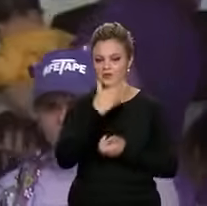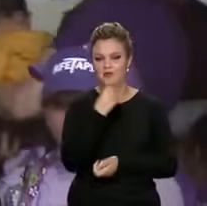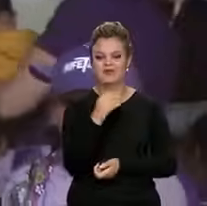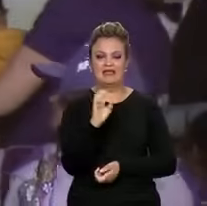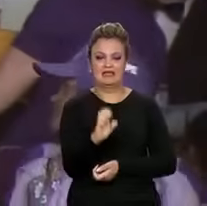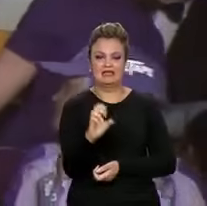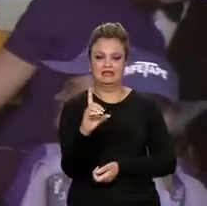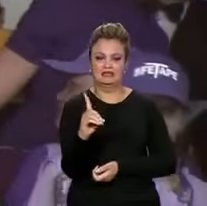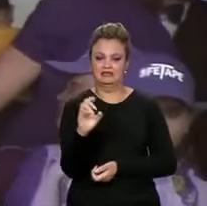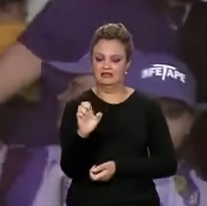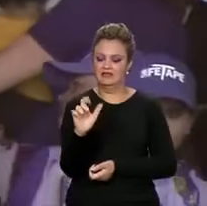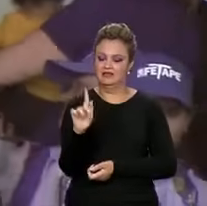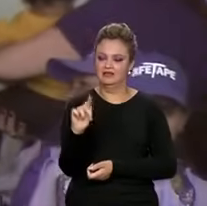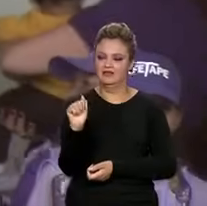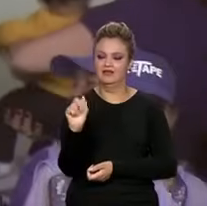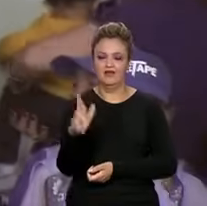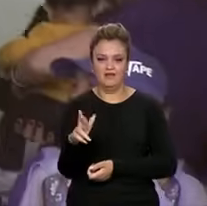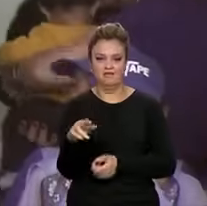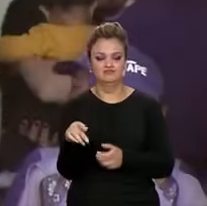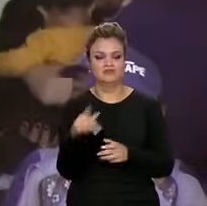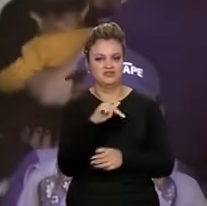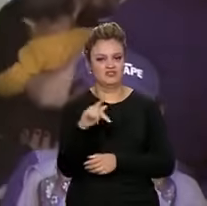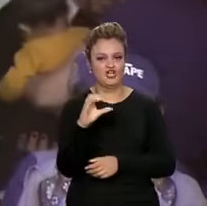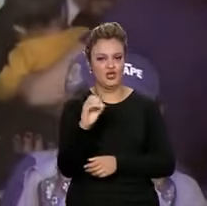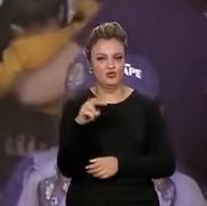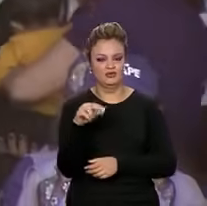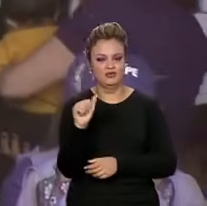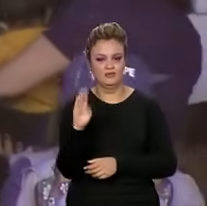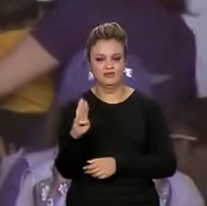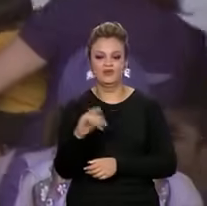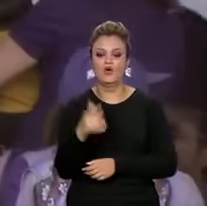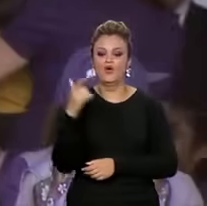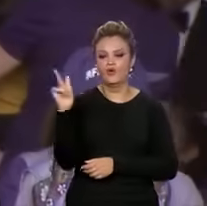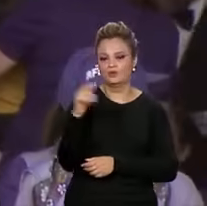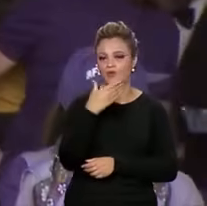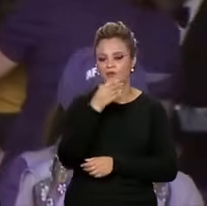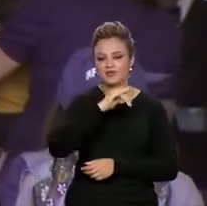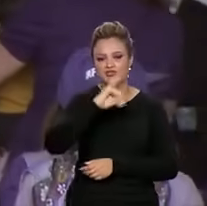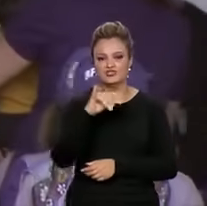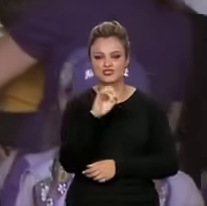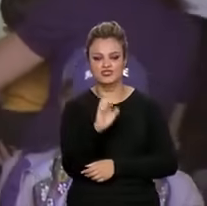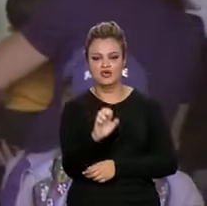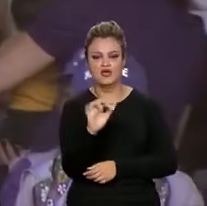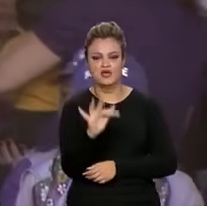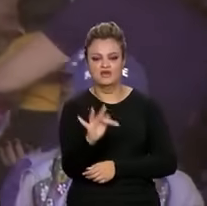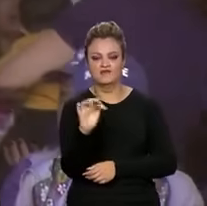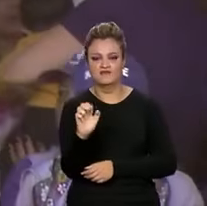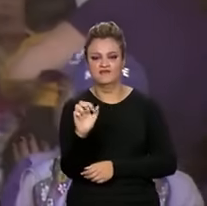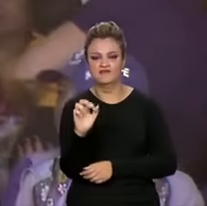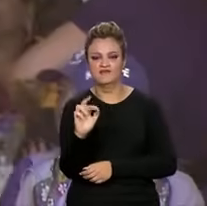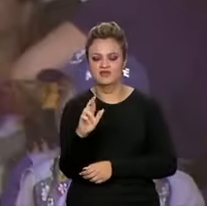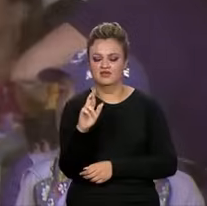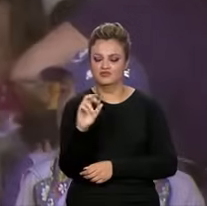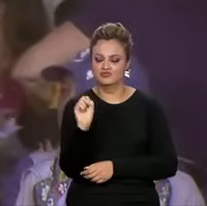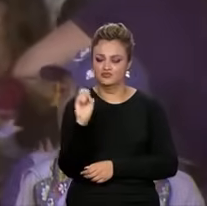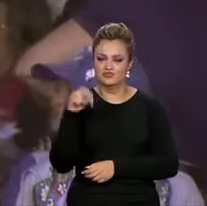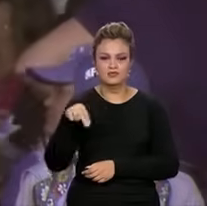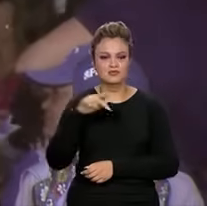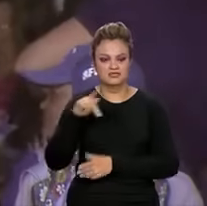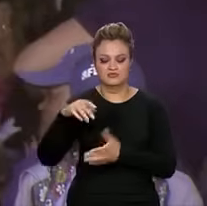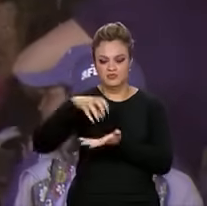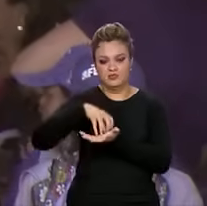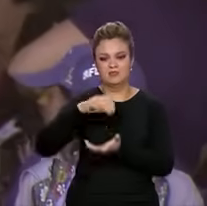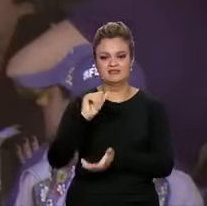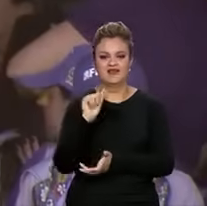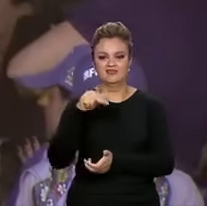Presidente da Conab o Jefferson corinta Que presidente da natérry e toda